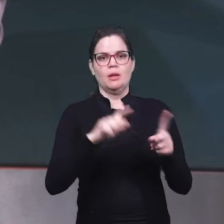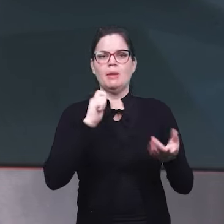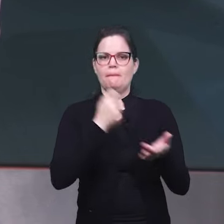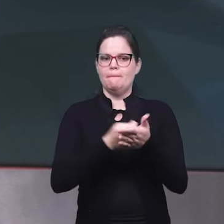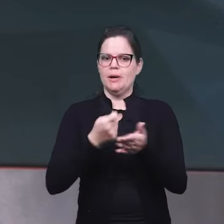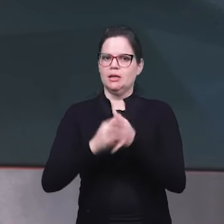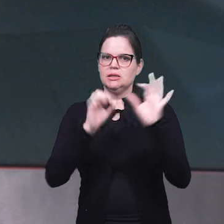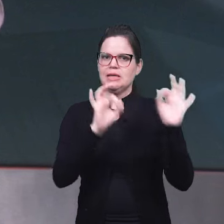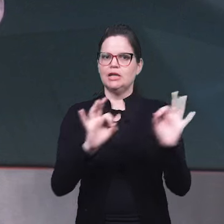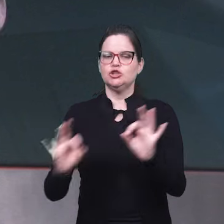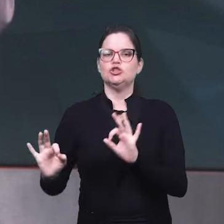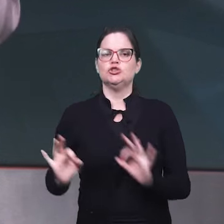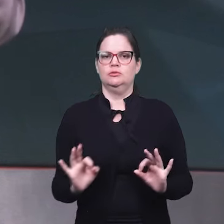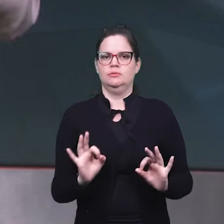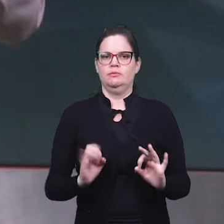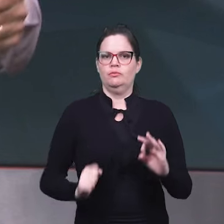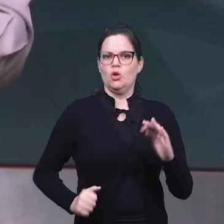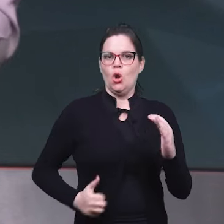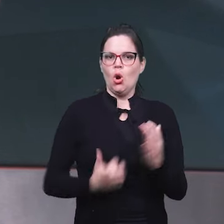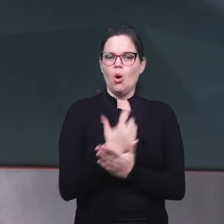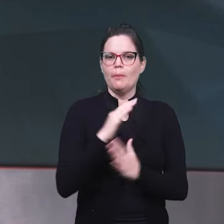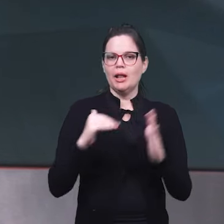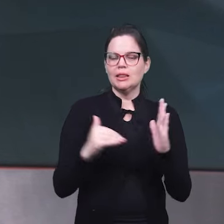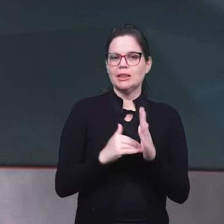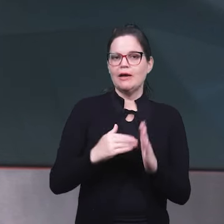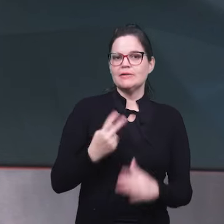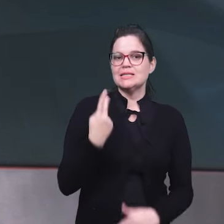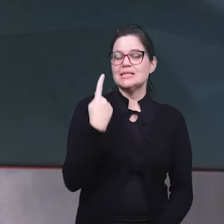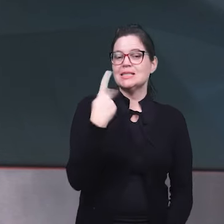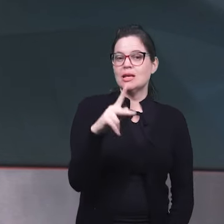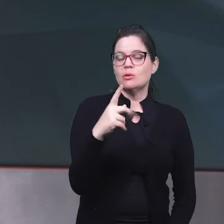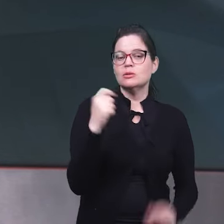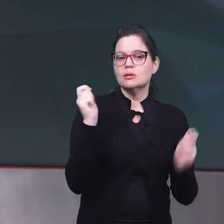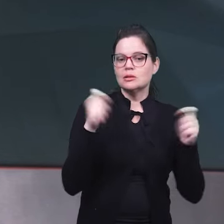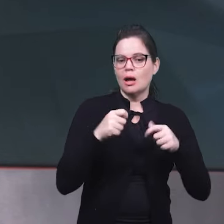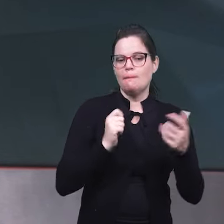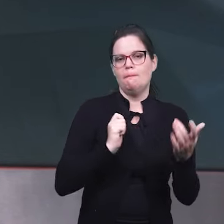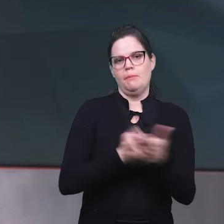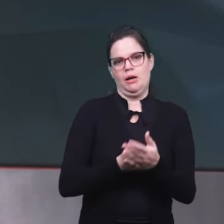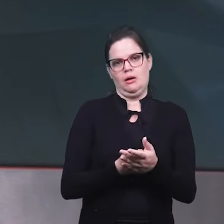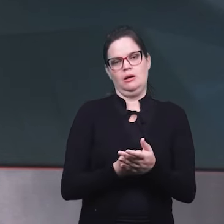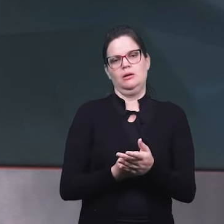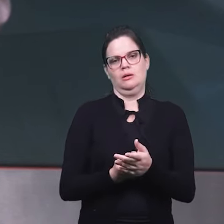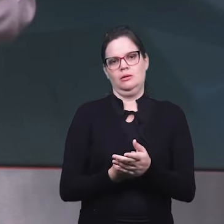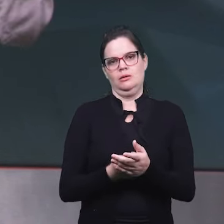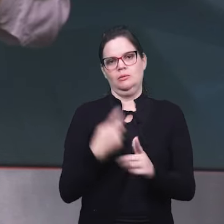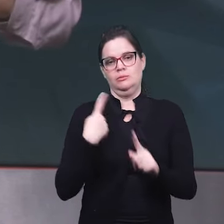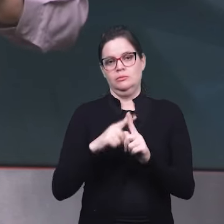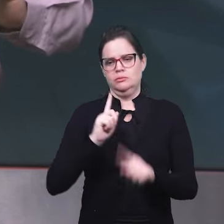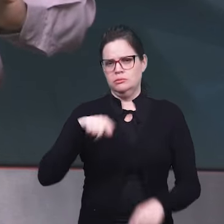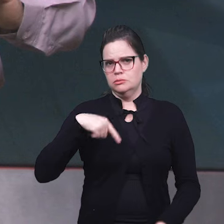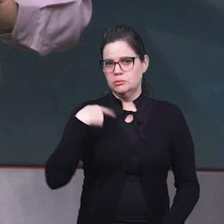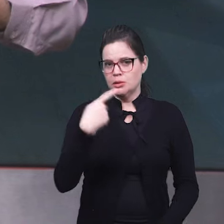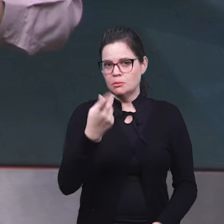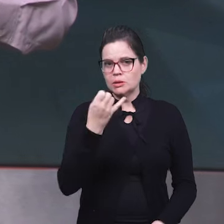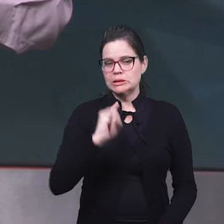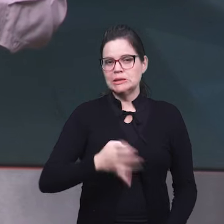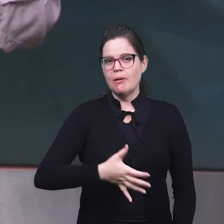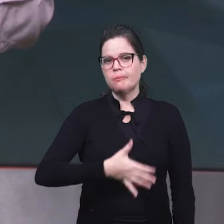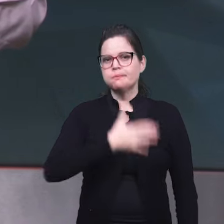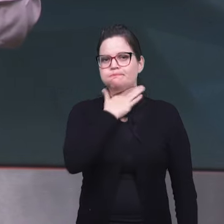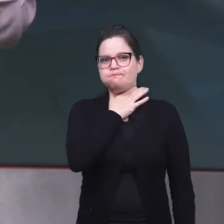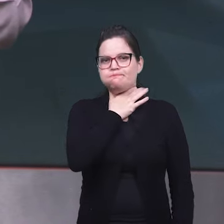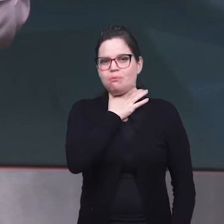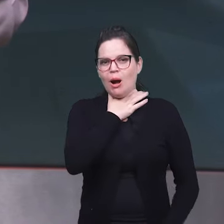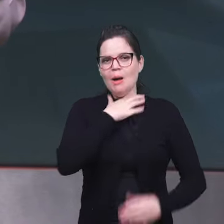paga a sua fatura. Compra só até o valor que você pode pagar, porque depois que você começa a